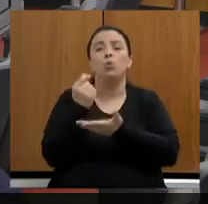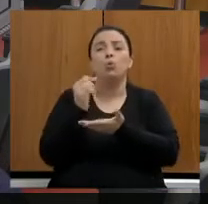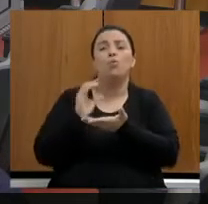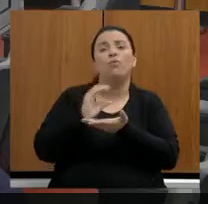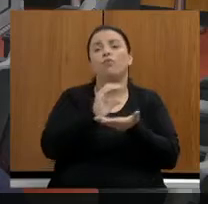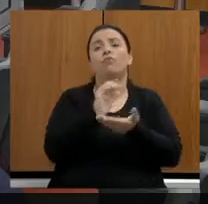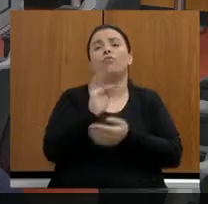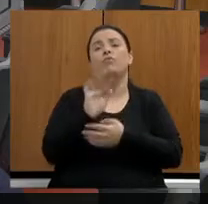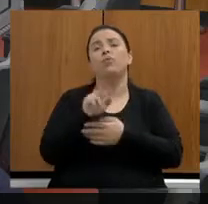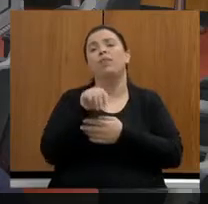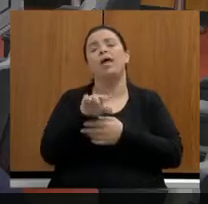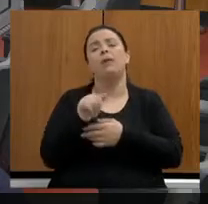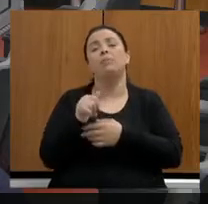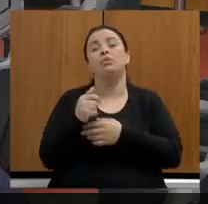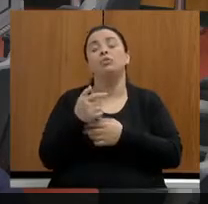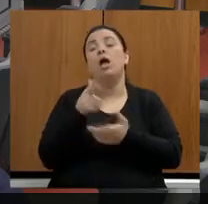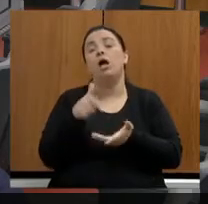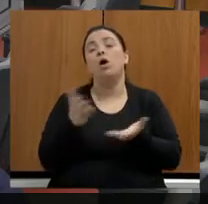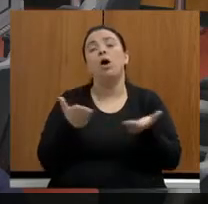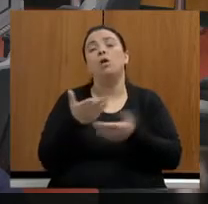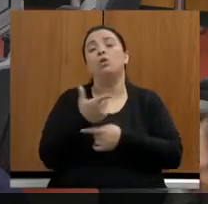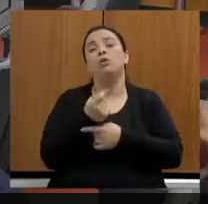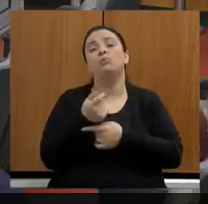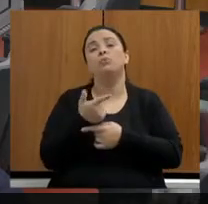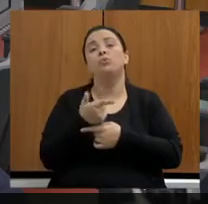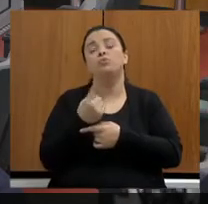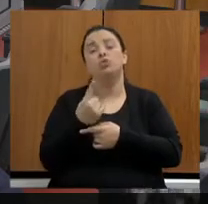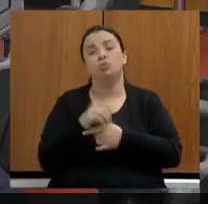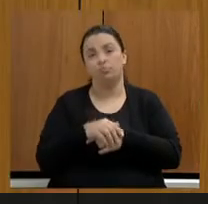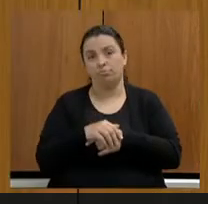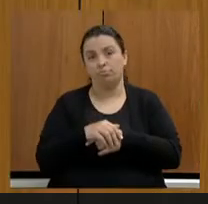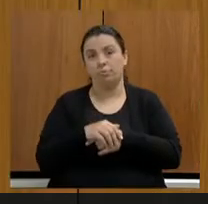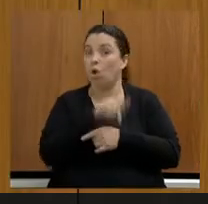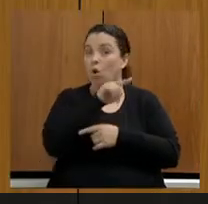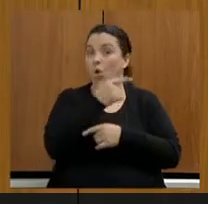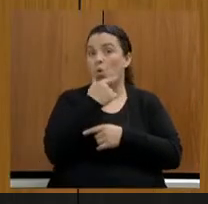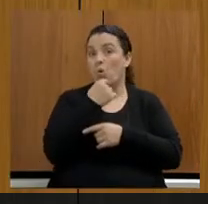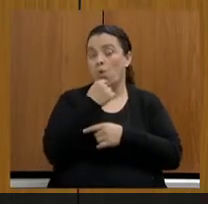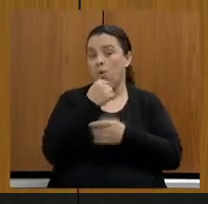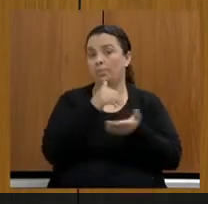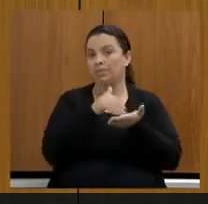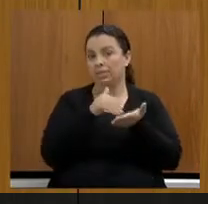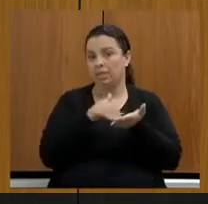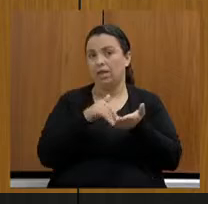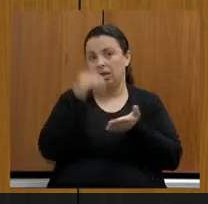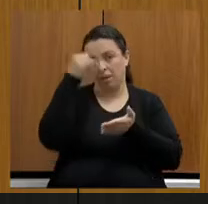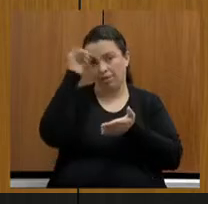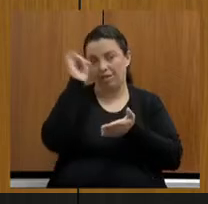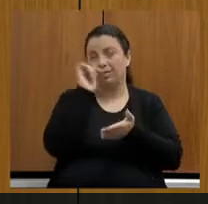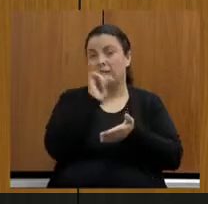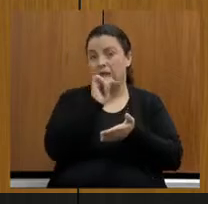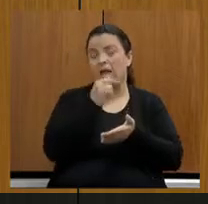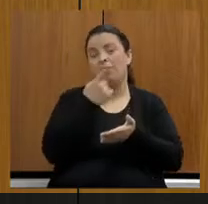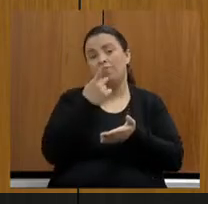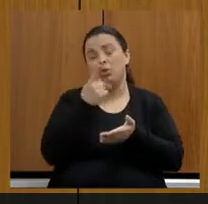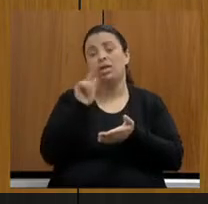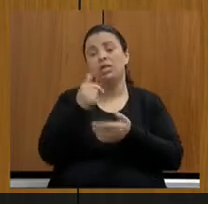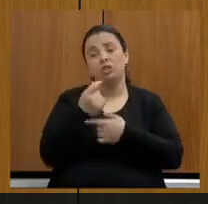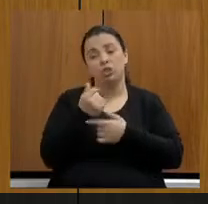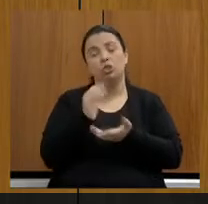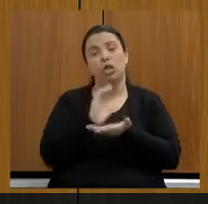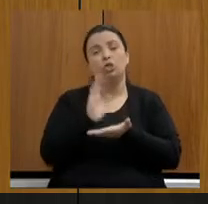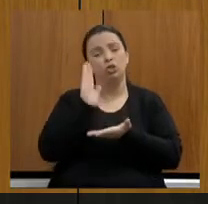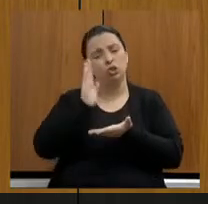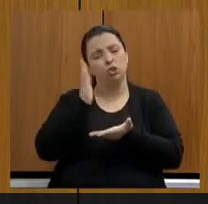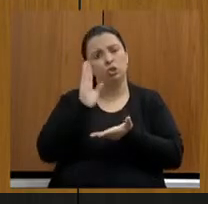representante da Secretaria de Estado da fazenda é nos disse que esse dinheiro já tá empenhado é claro sempre partes empenhar com quaisquer